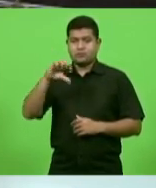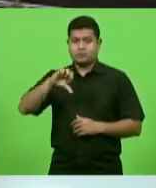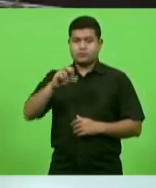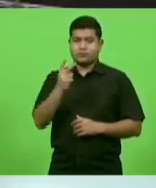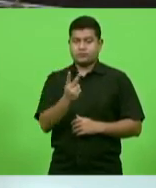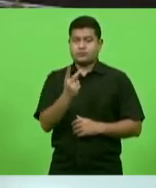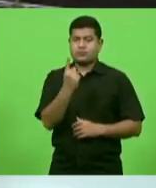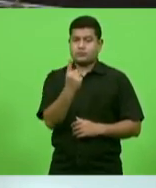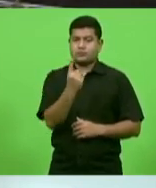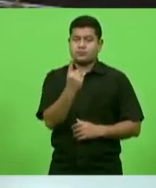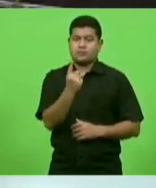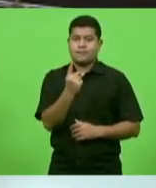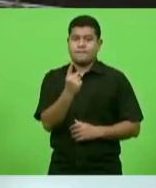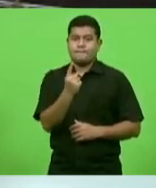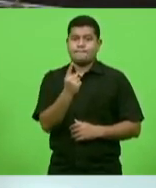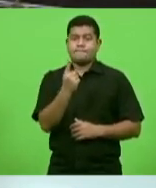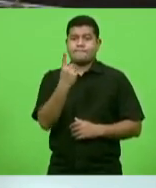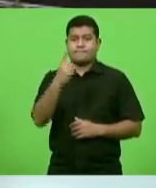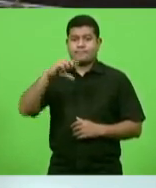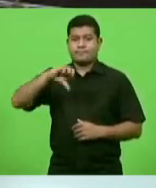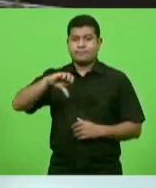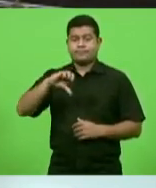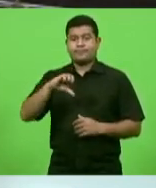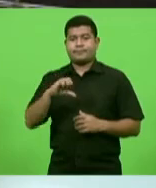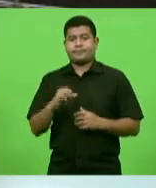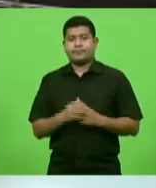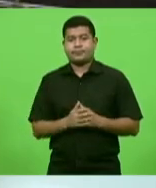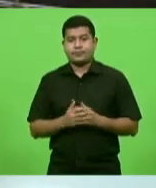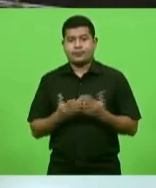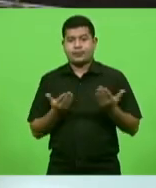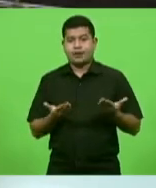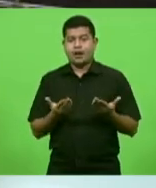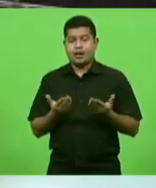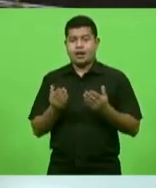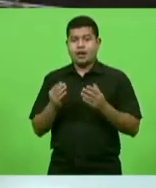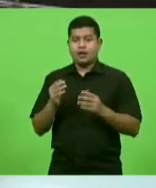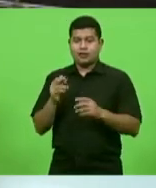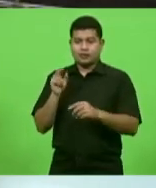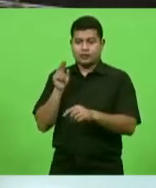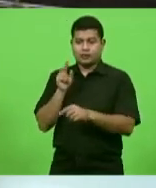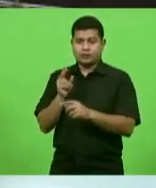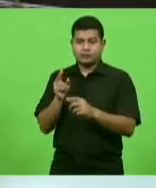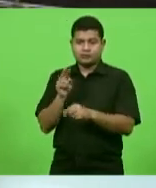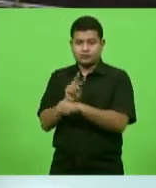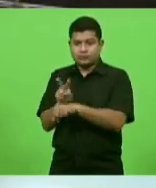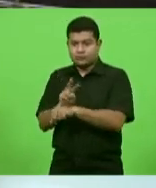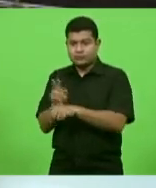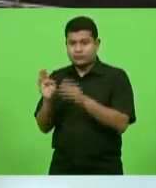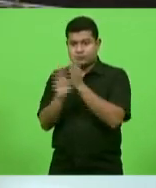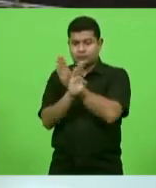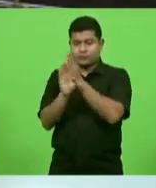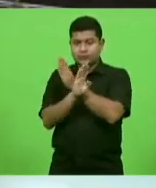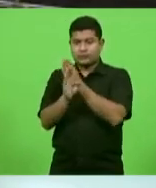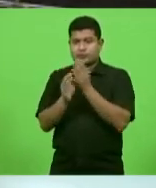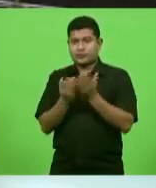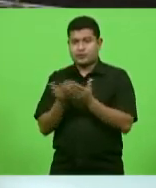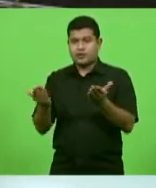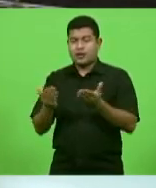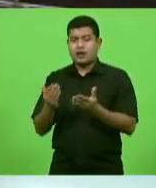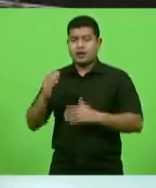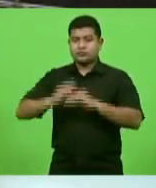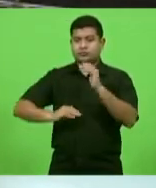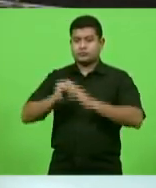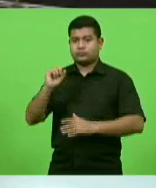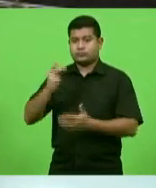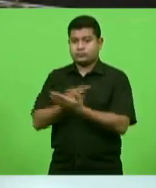1192 Um item of destinado a apurar eventual prática de ato de improbidade administrativa dos agentes